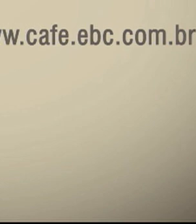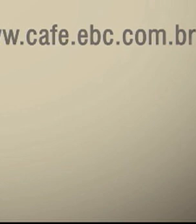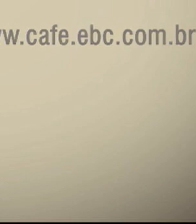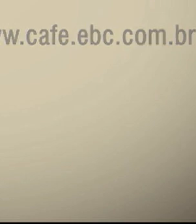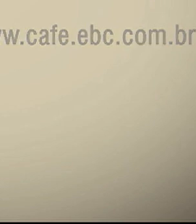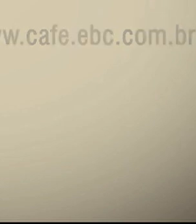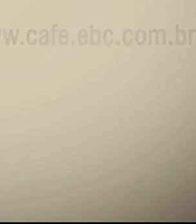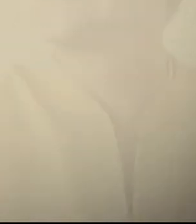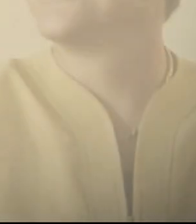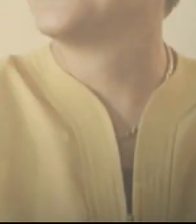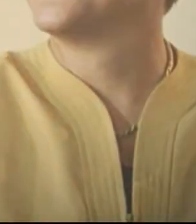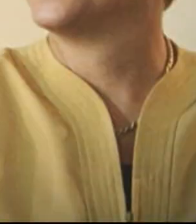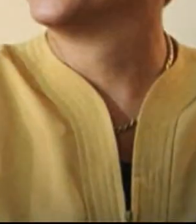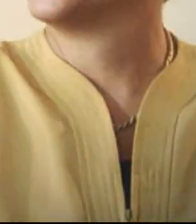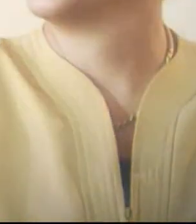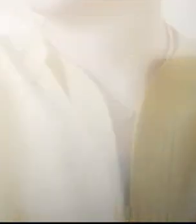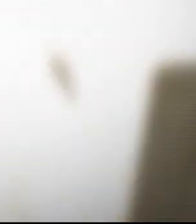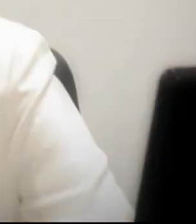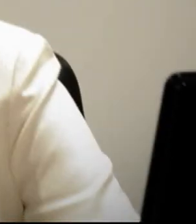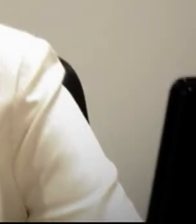segunda-feira Até lá